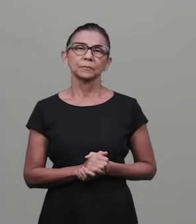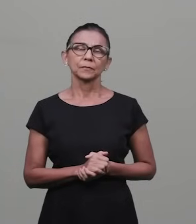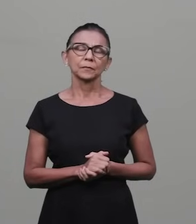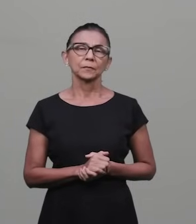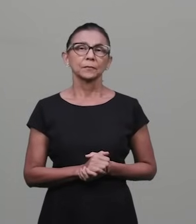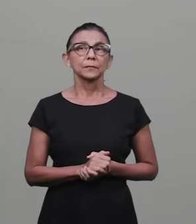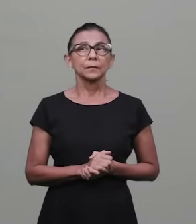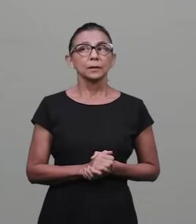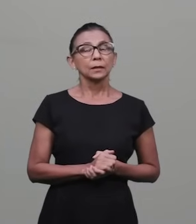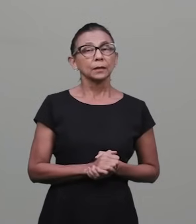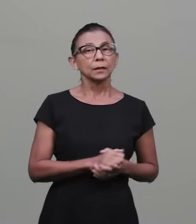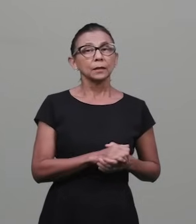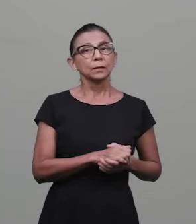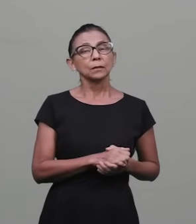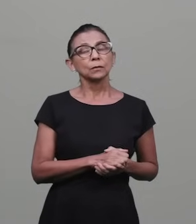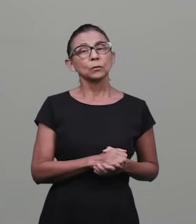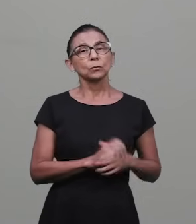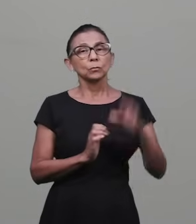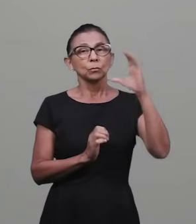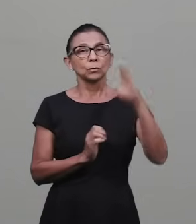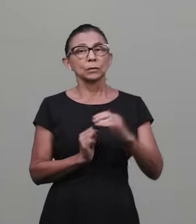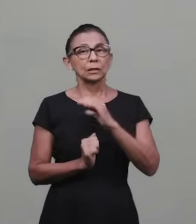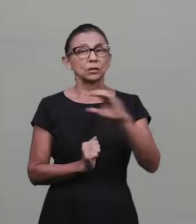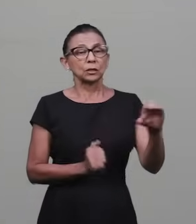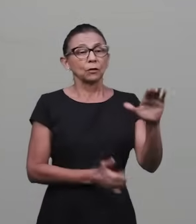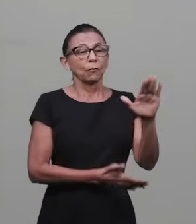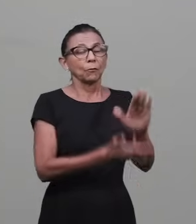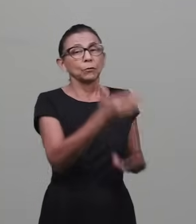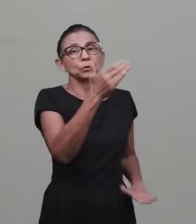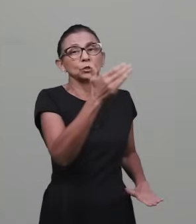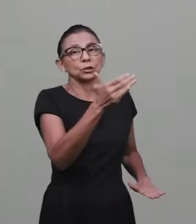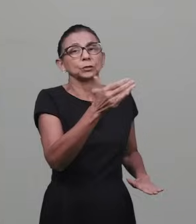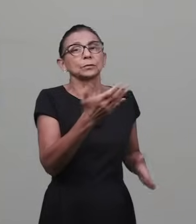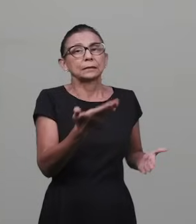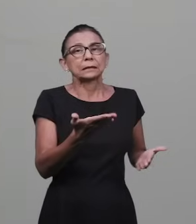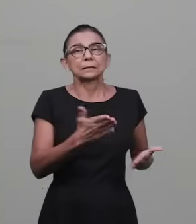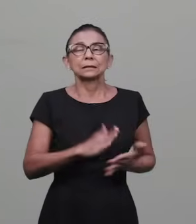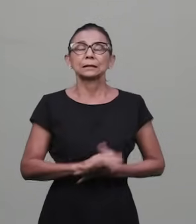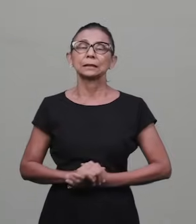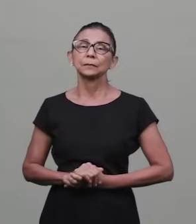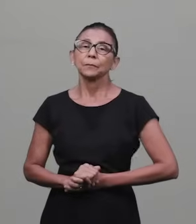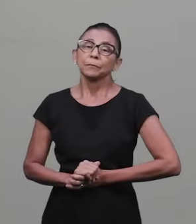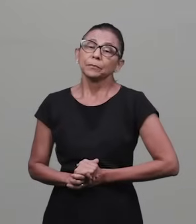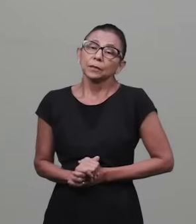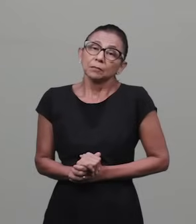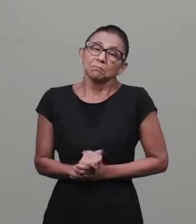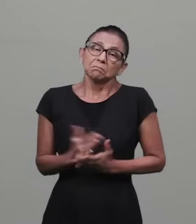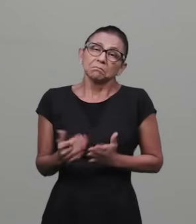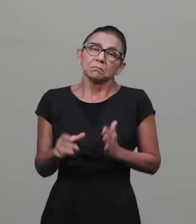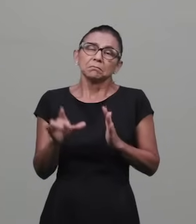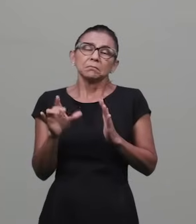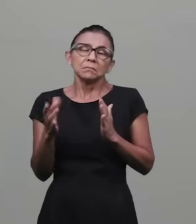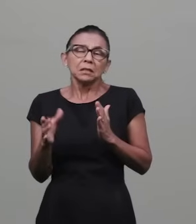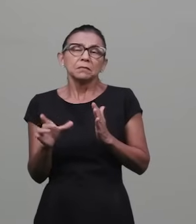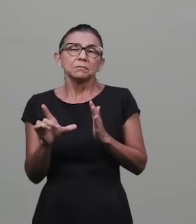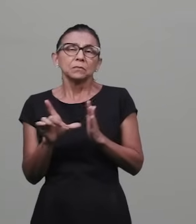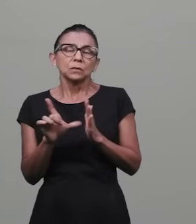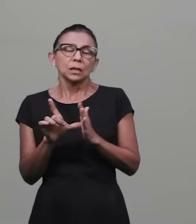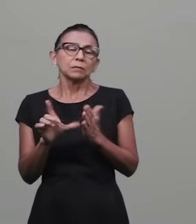E Lutero e outros companheiros dele costumavam arrumar esposa para aquelas mulheres que saíram do convento, fugiram do